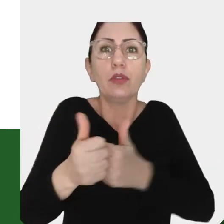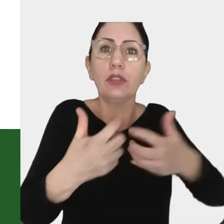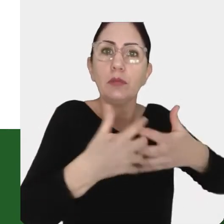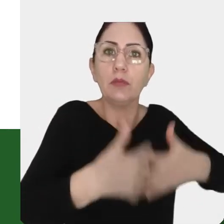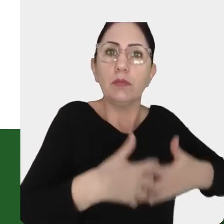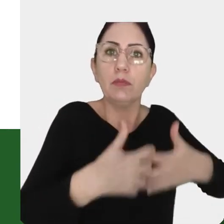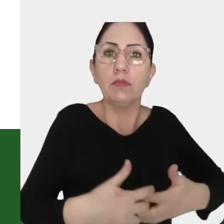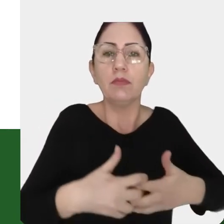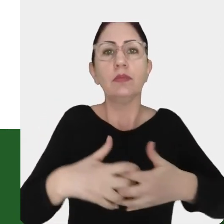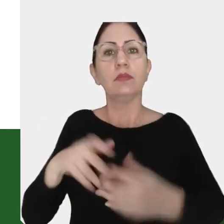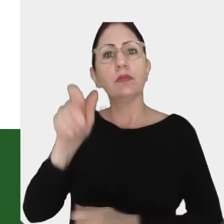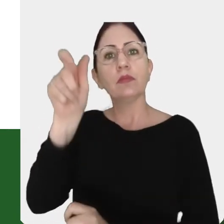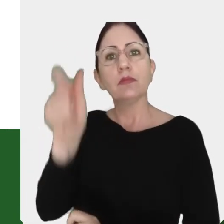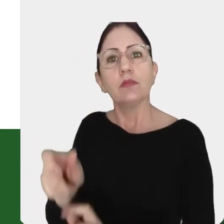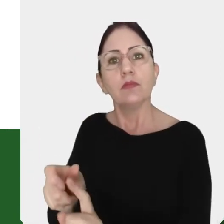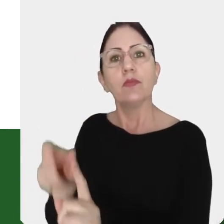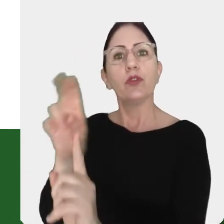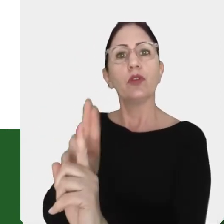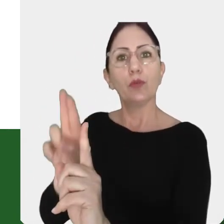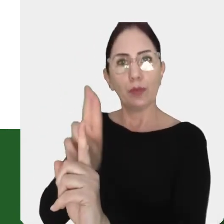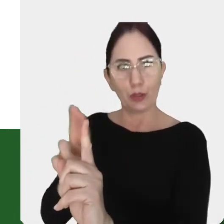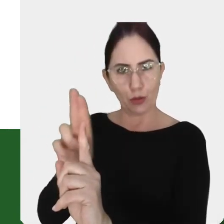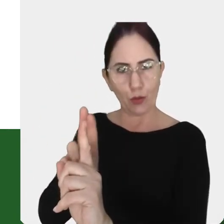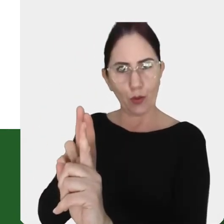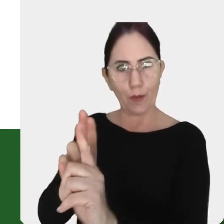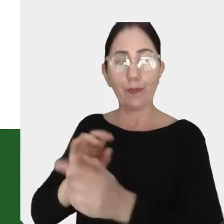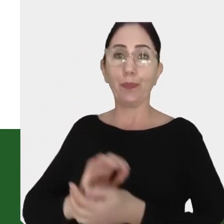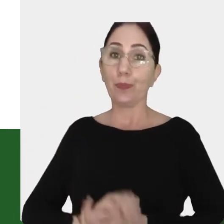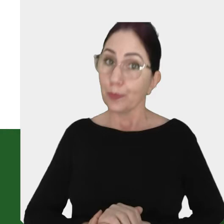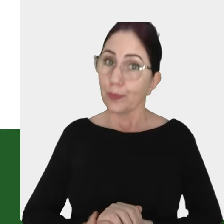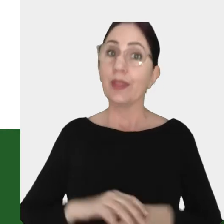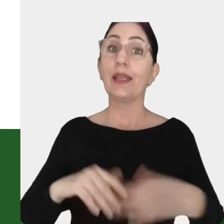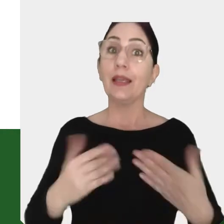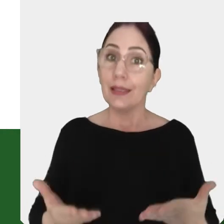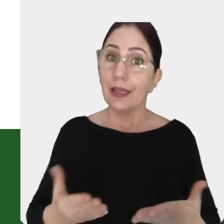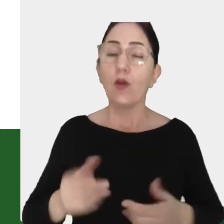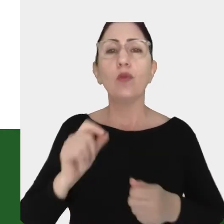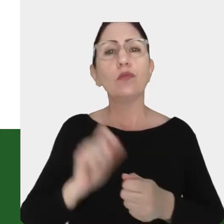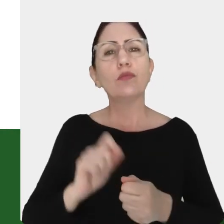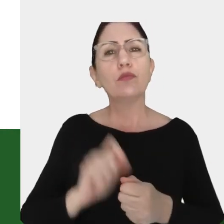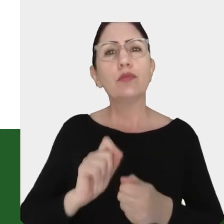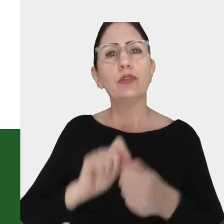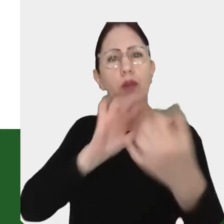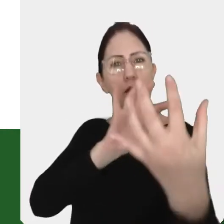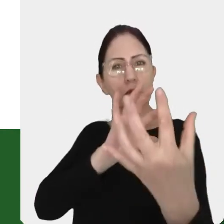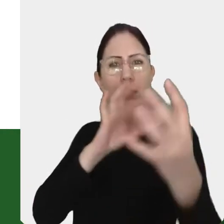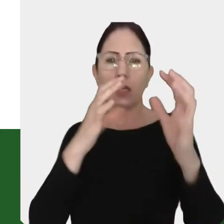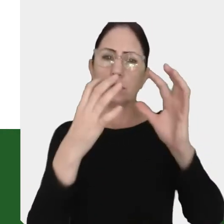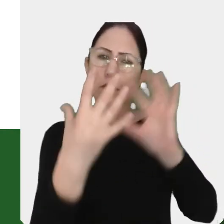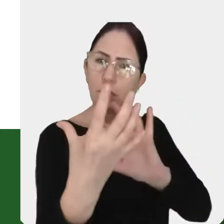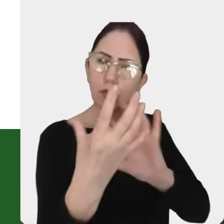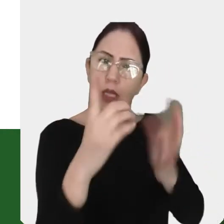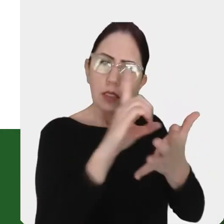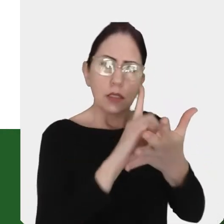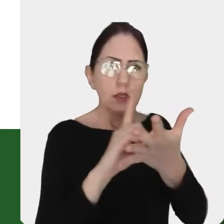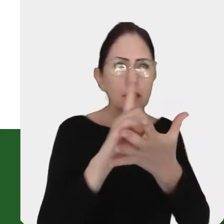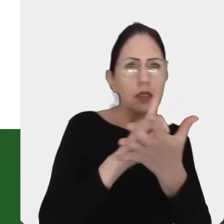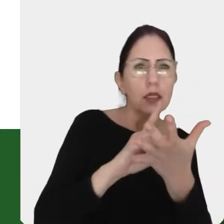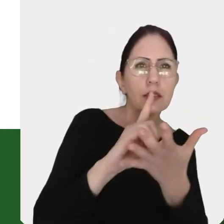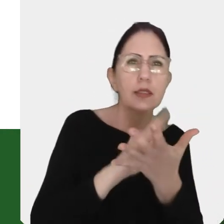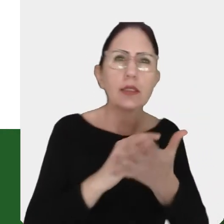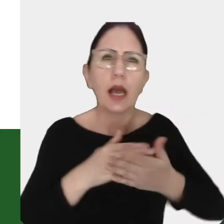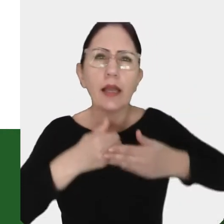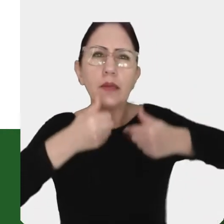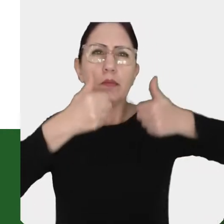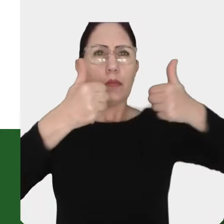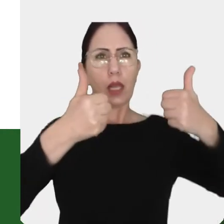entender o que as pessoas querem. Então, quando a gente moderniza uma interface, ou